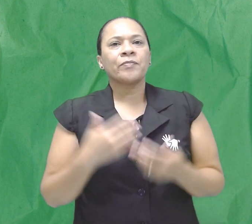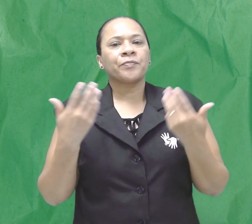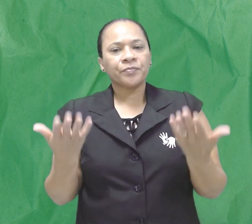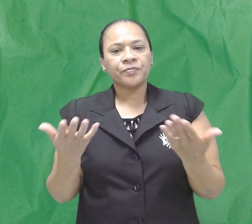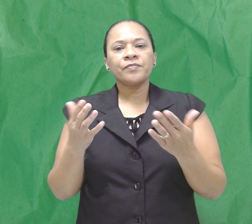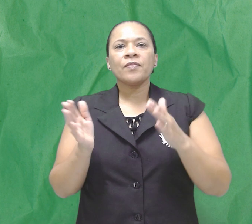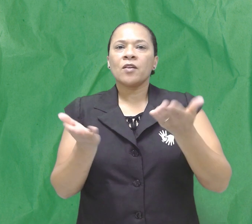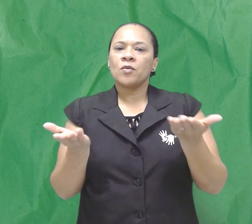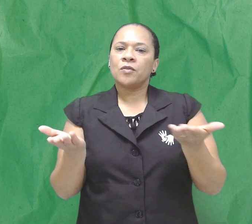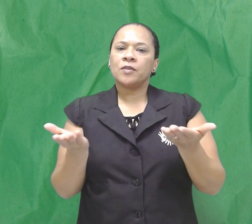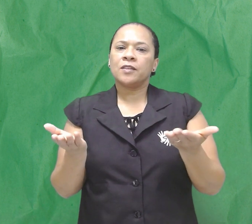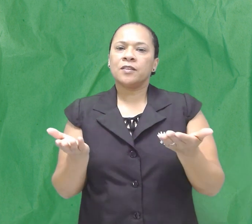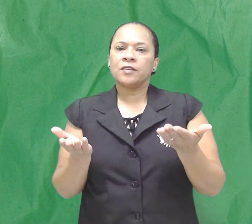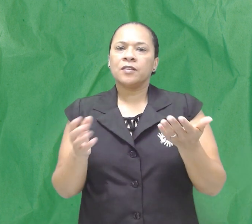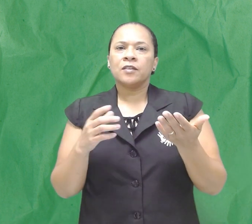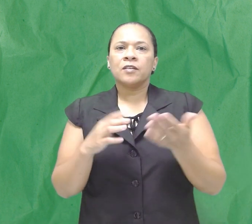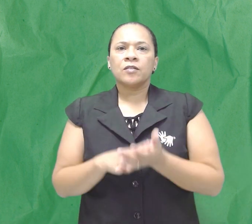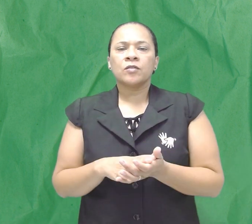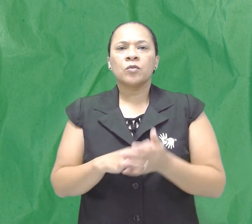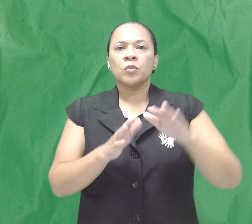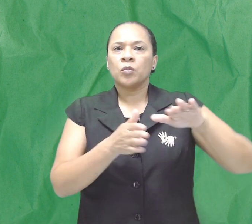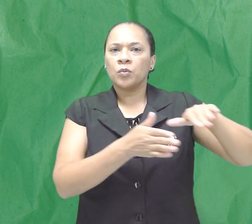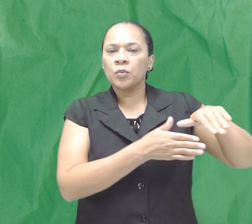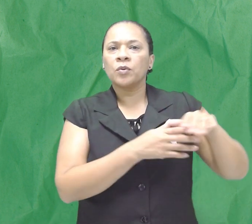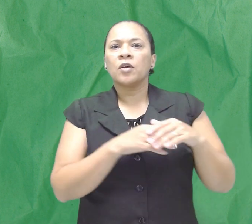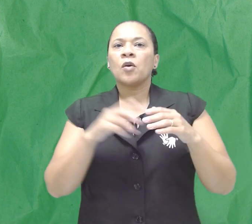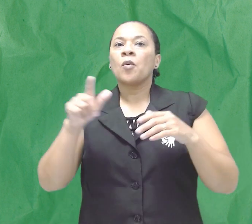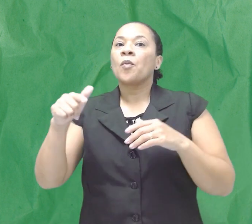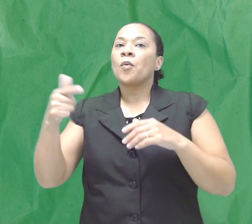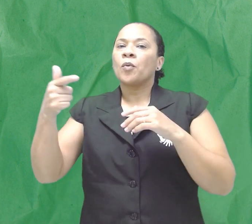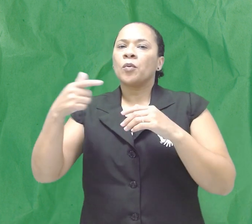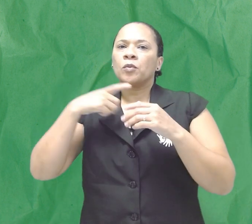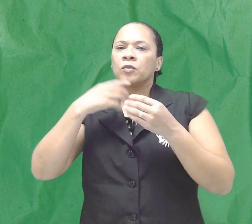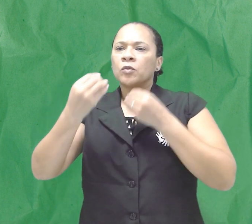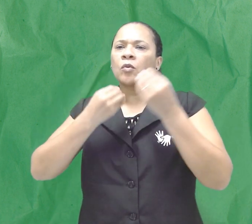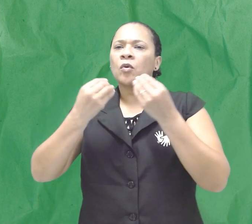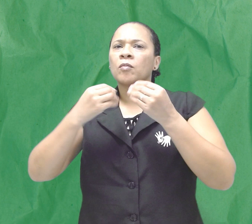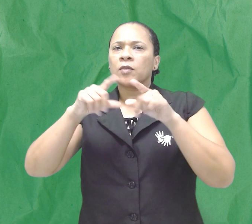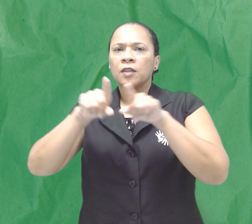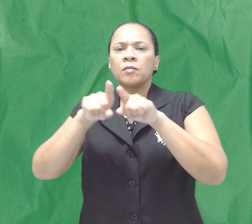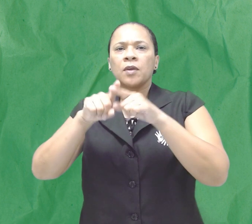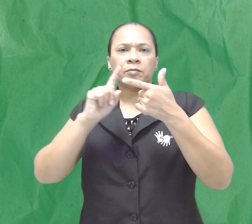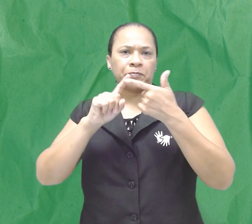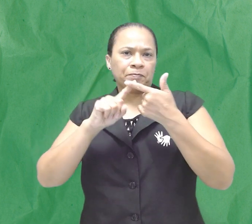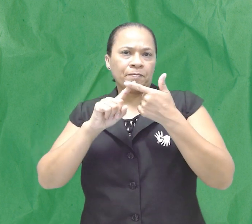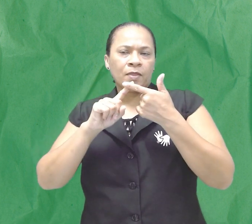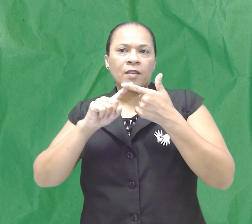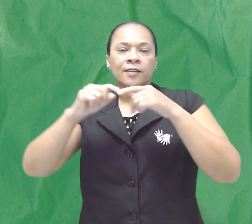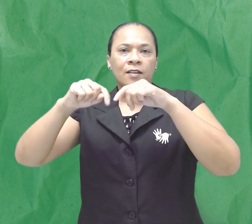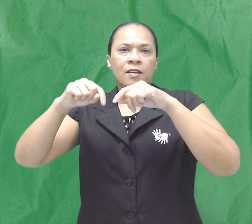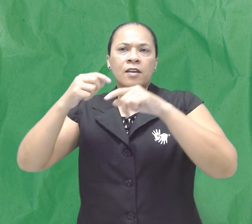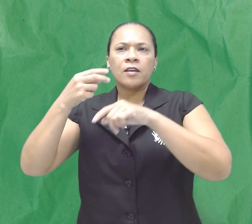nós podemos passar para uma segunda rotina de laboratório que é muito comum, que é